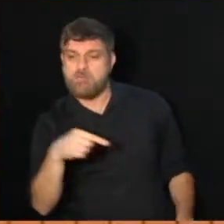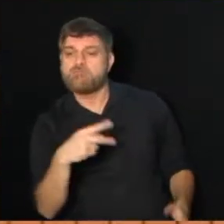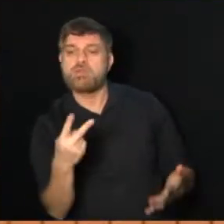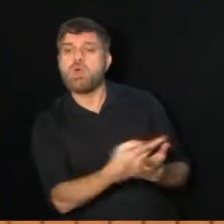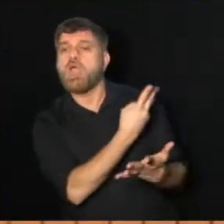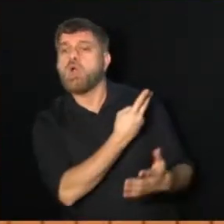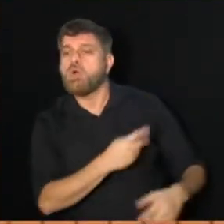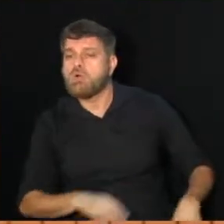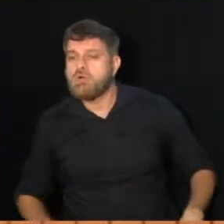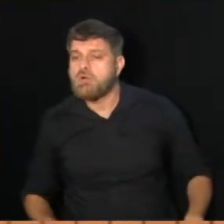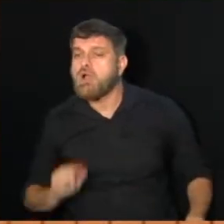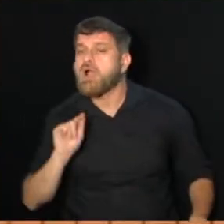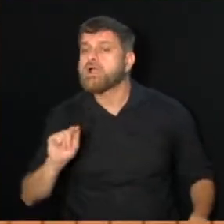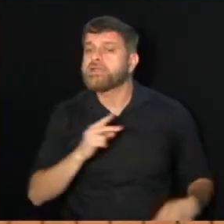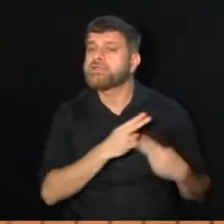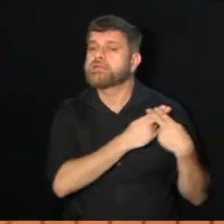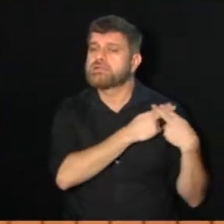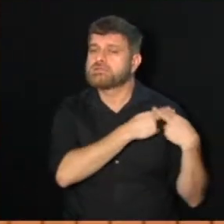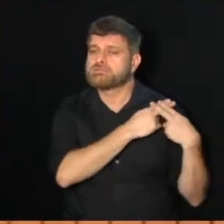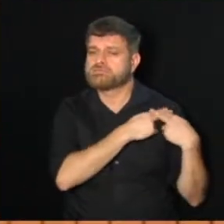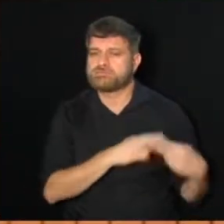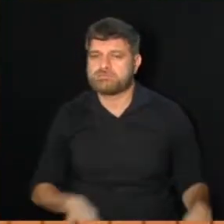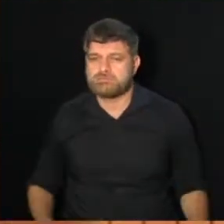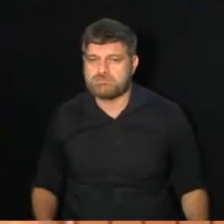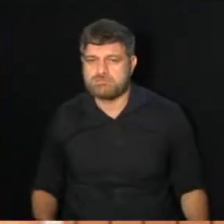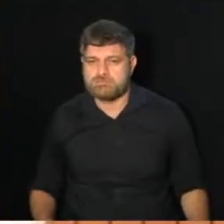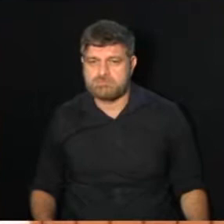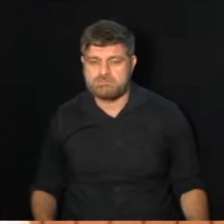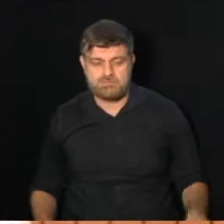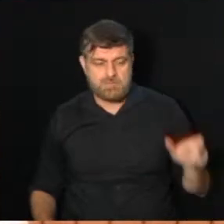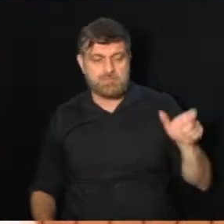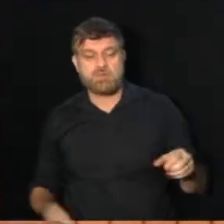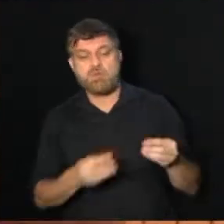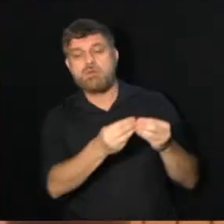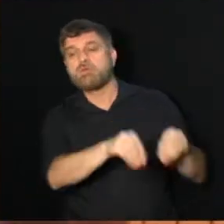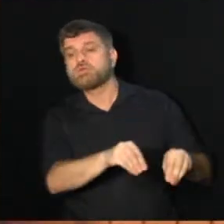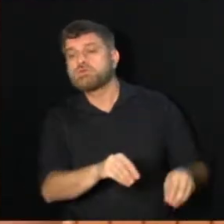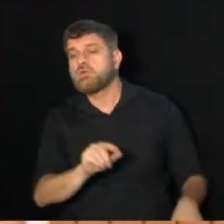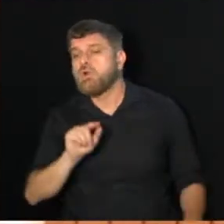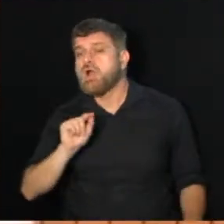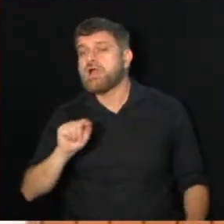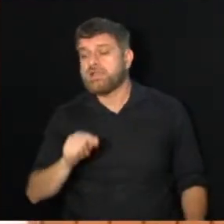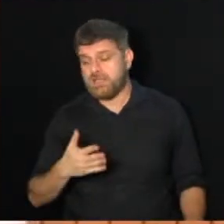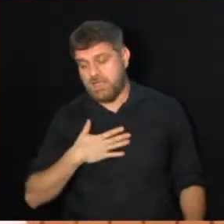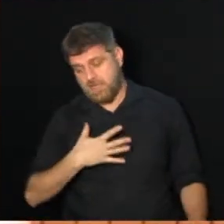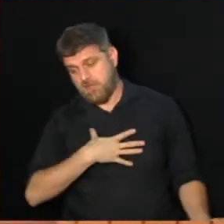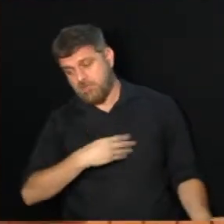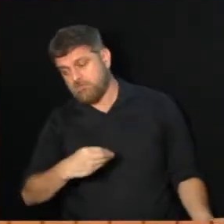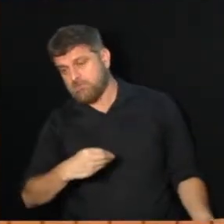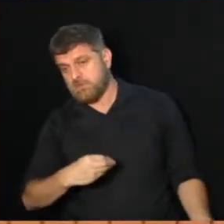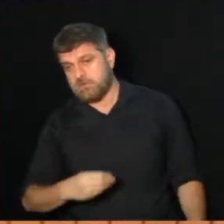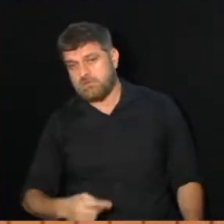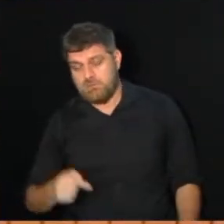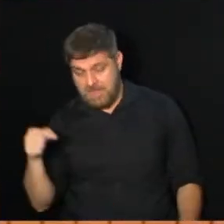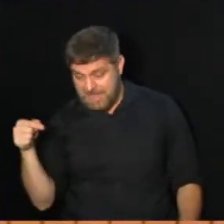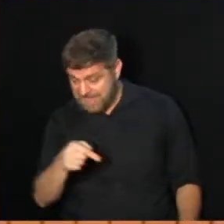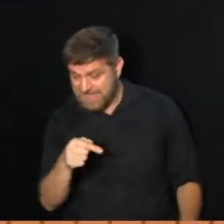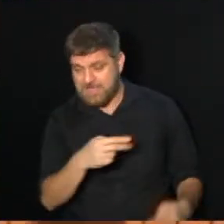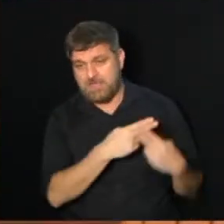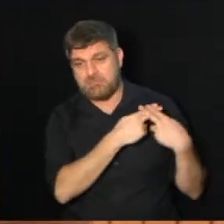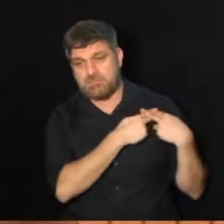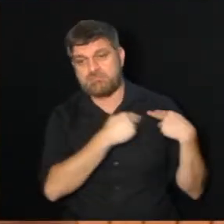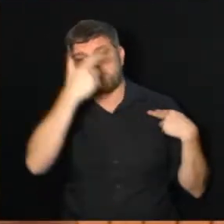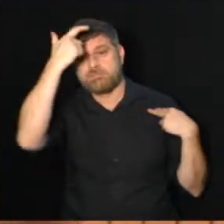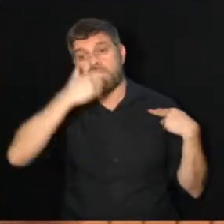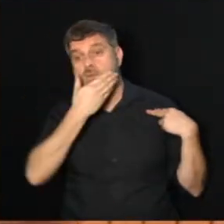faça em algum momento prejudicando alguém, seja qual for o dano? Ele é responsável, mas